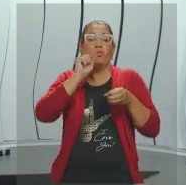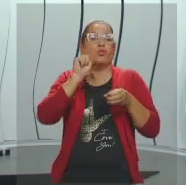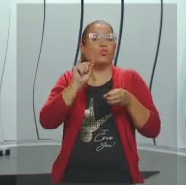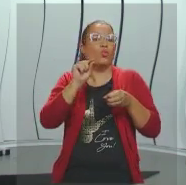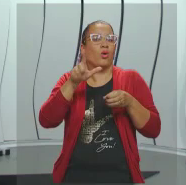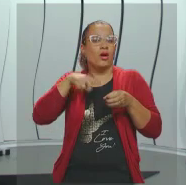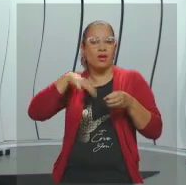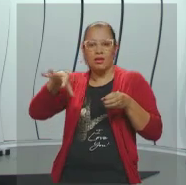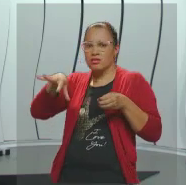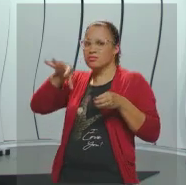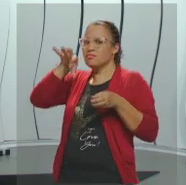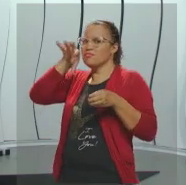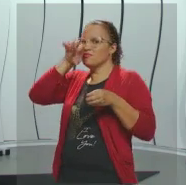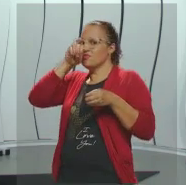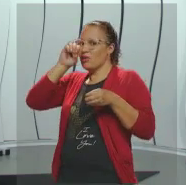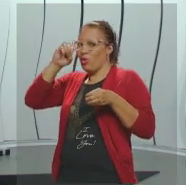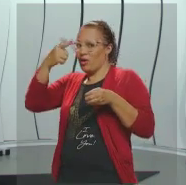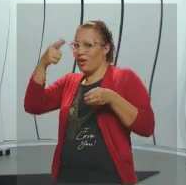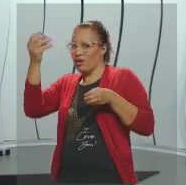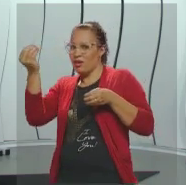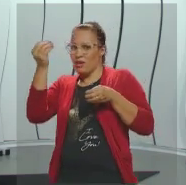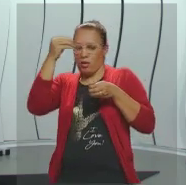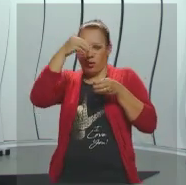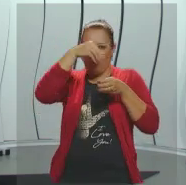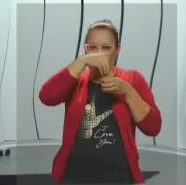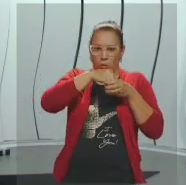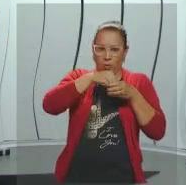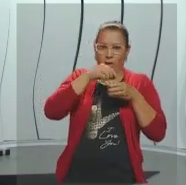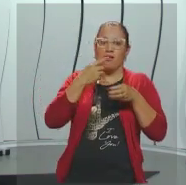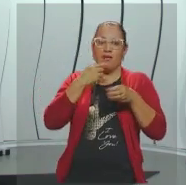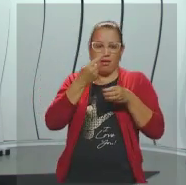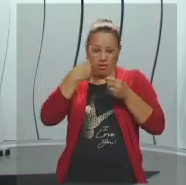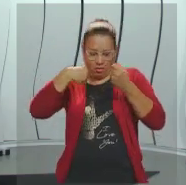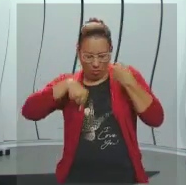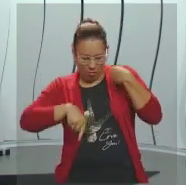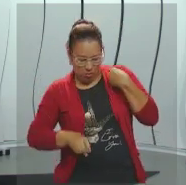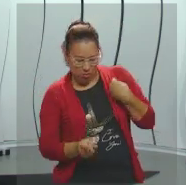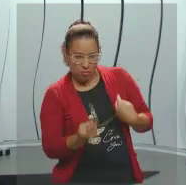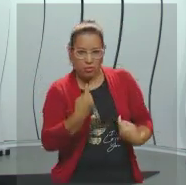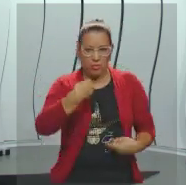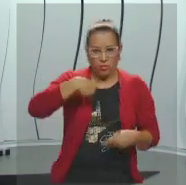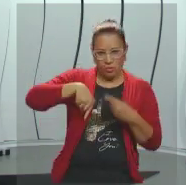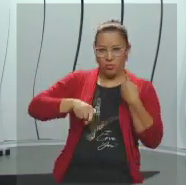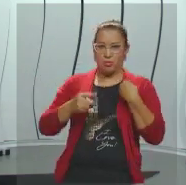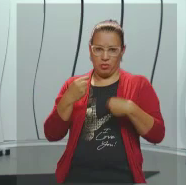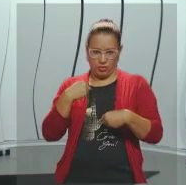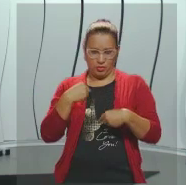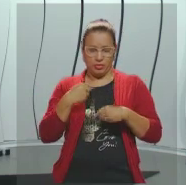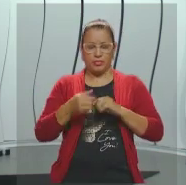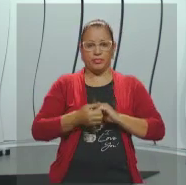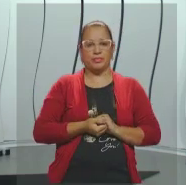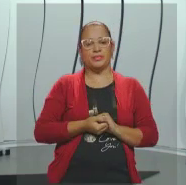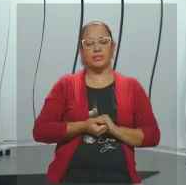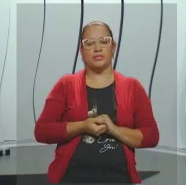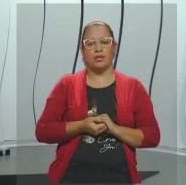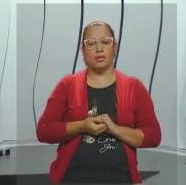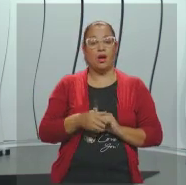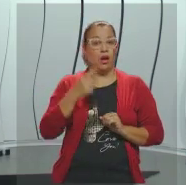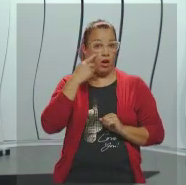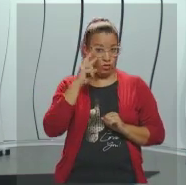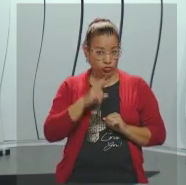eficiente em transportar oxigênio, gás carbônico, entre outras substâncias. Bom, vamos olhar aqui